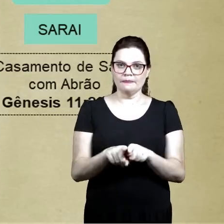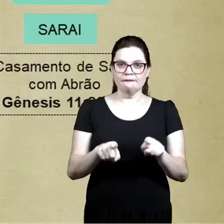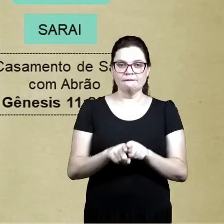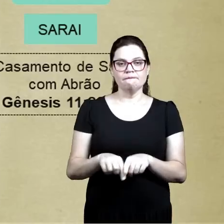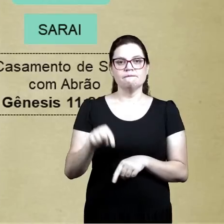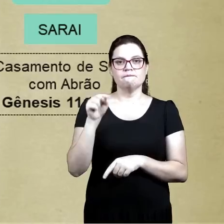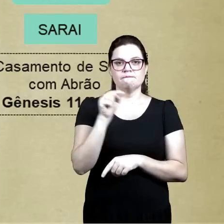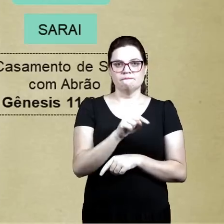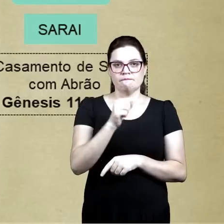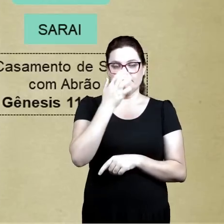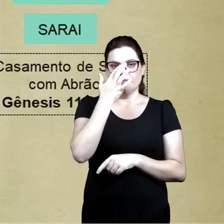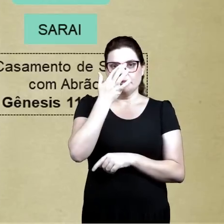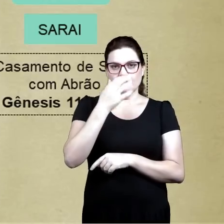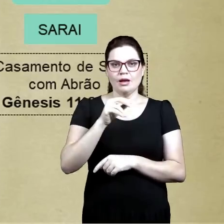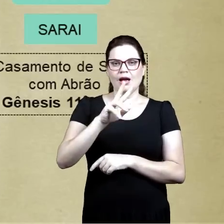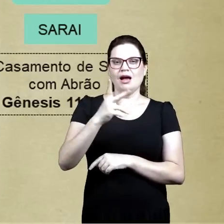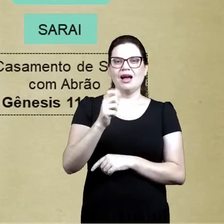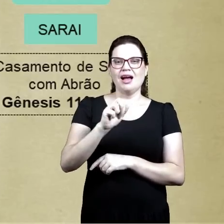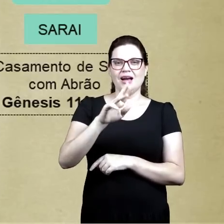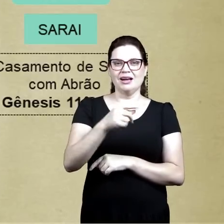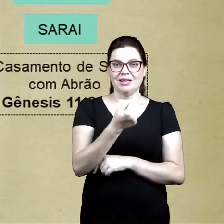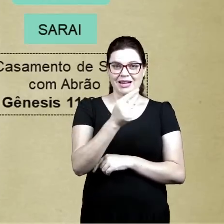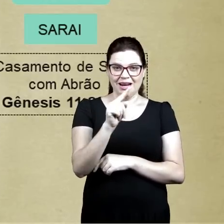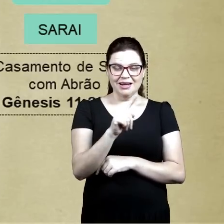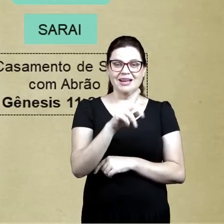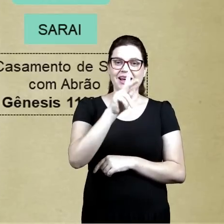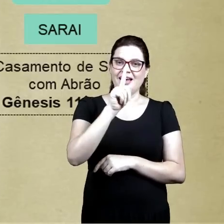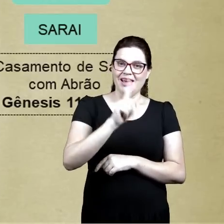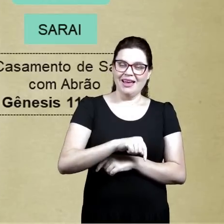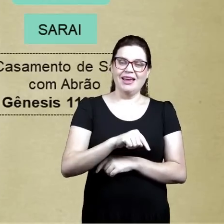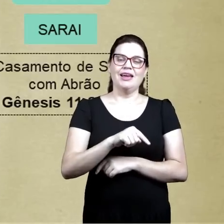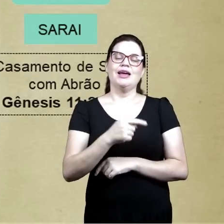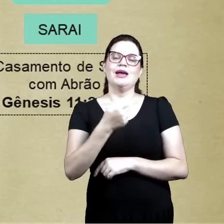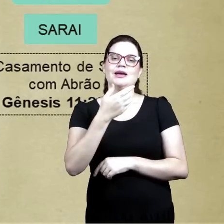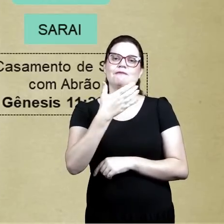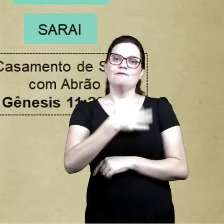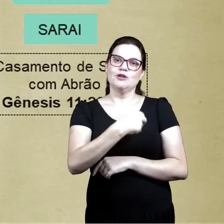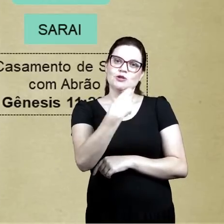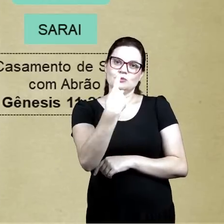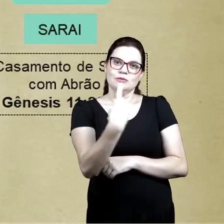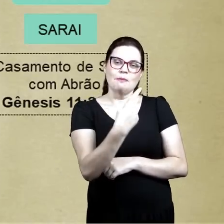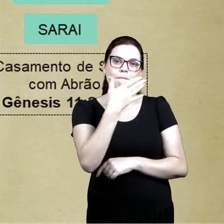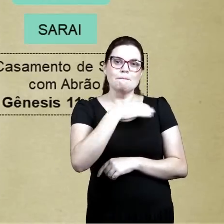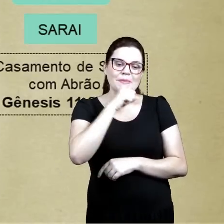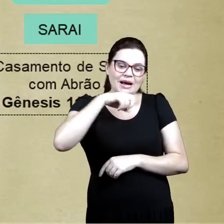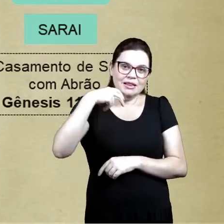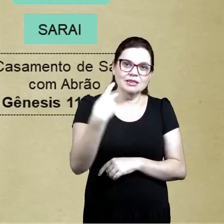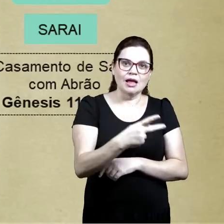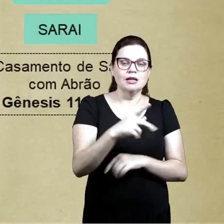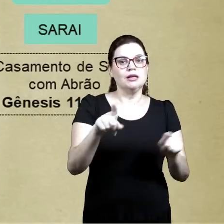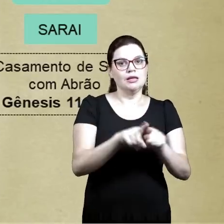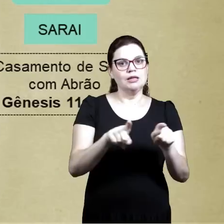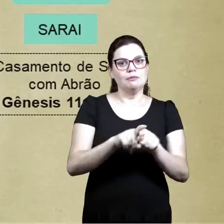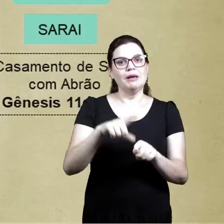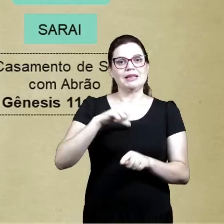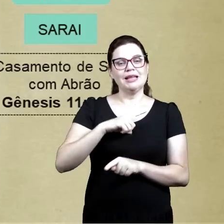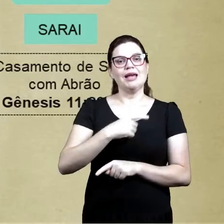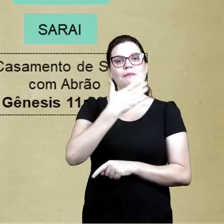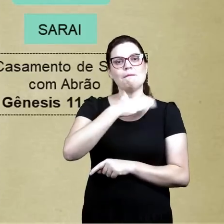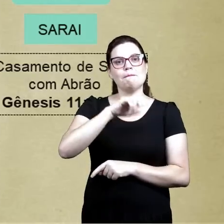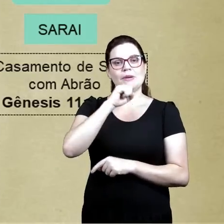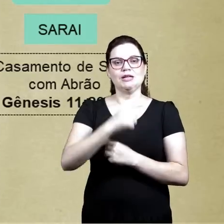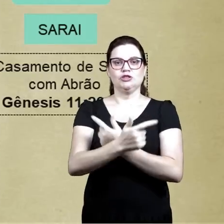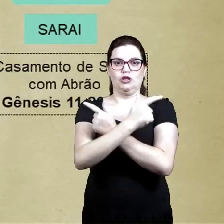era também pai de Ló, não é isso? Milca casou com Naor. Arã morre, né, em 1961.